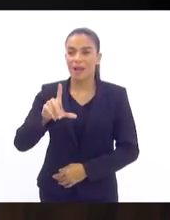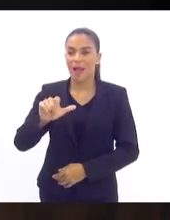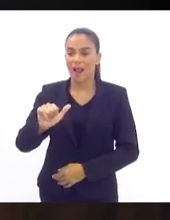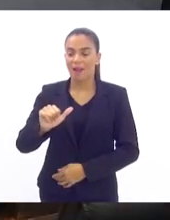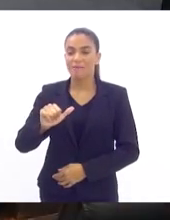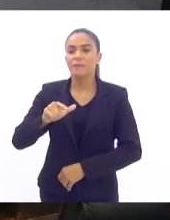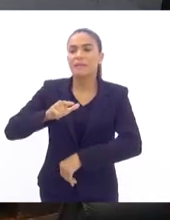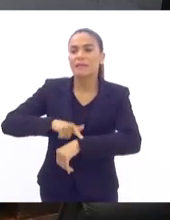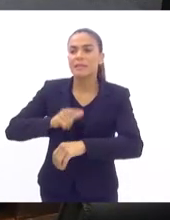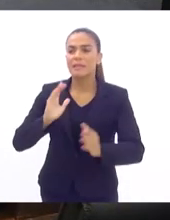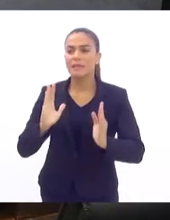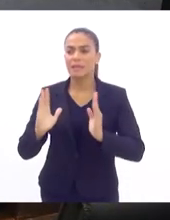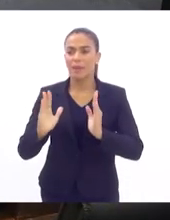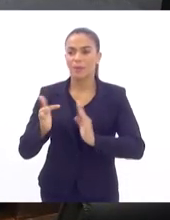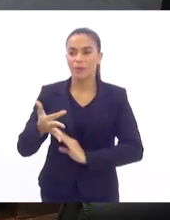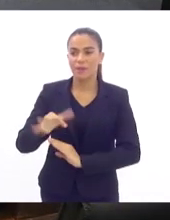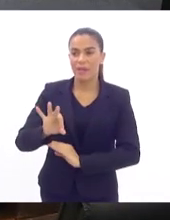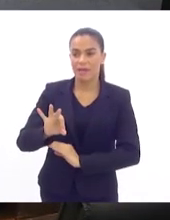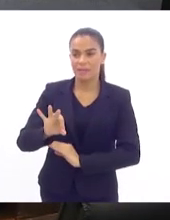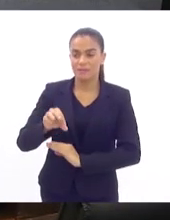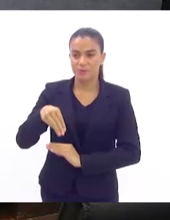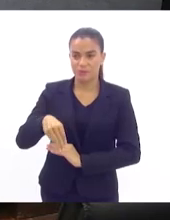minutos.